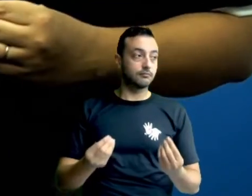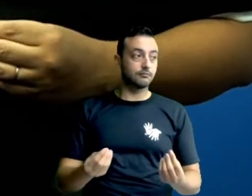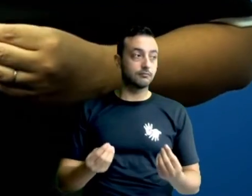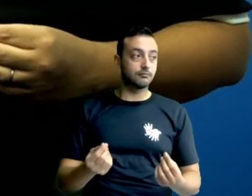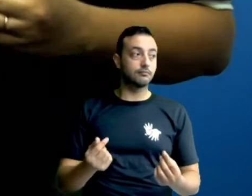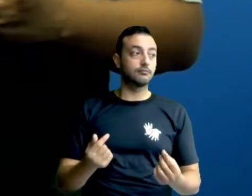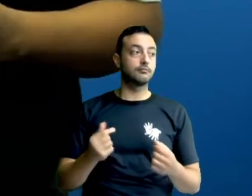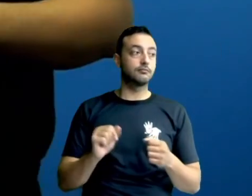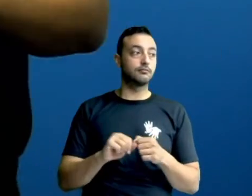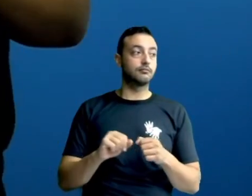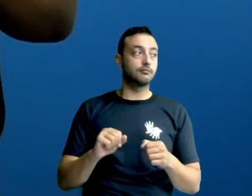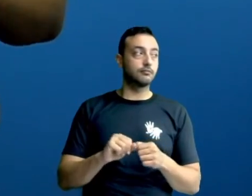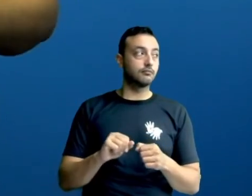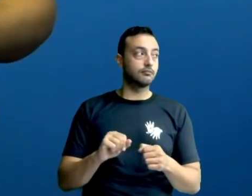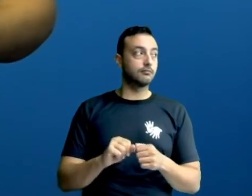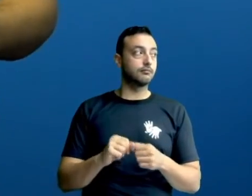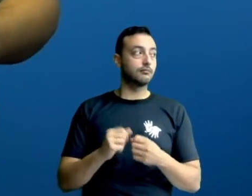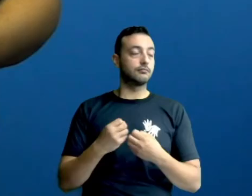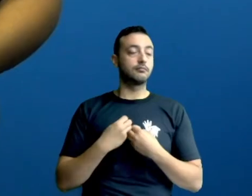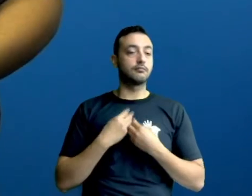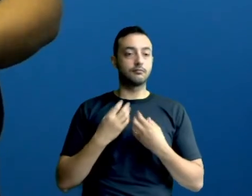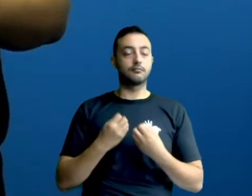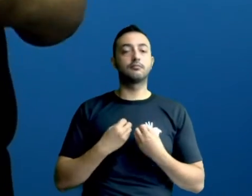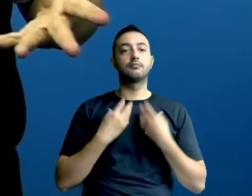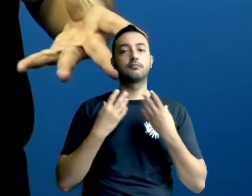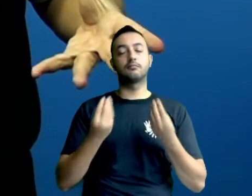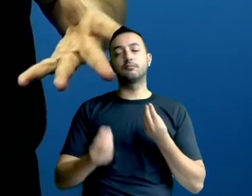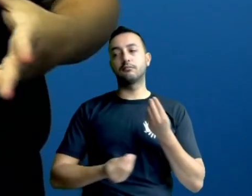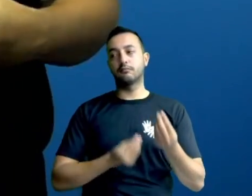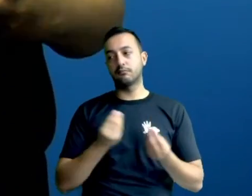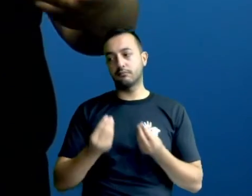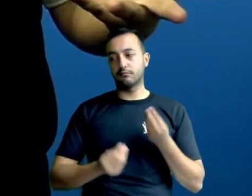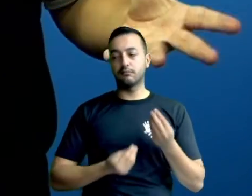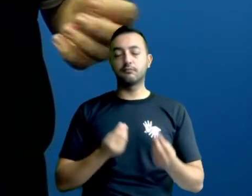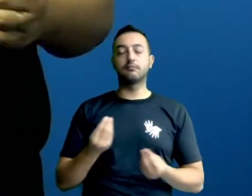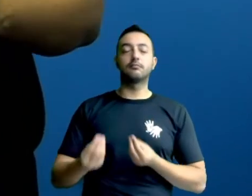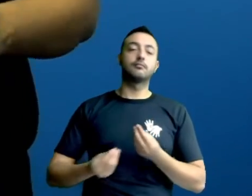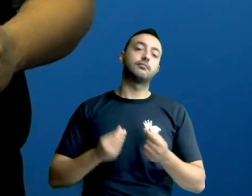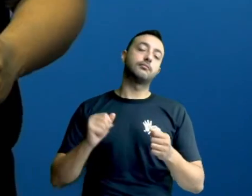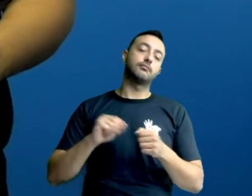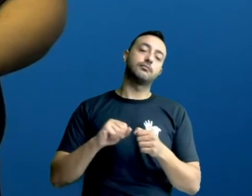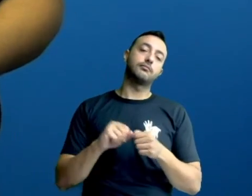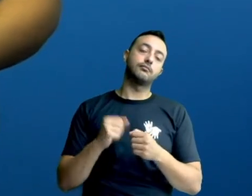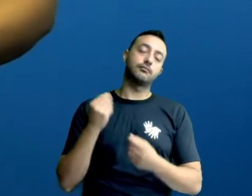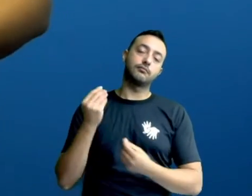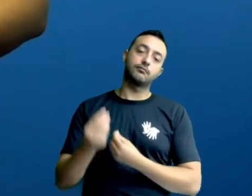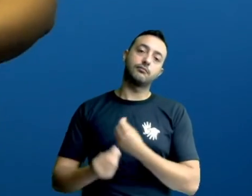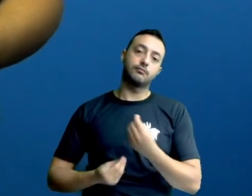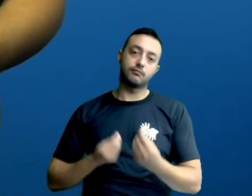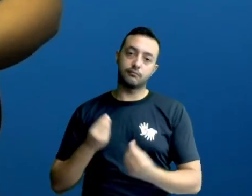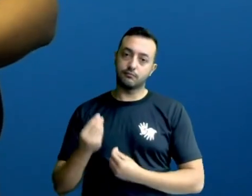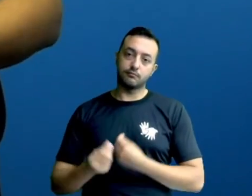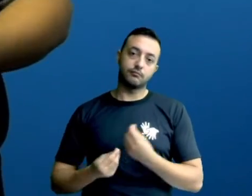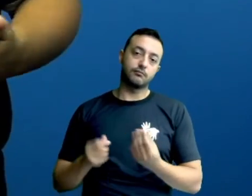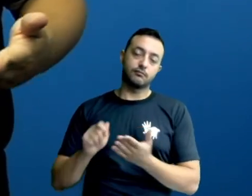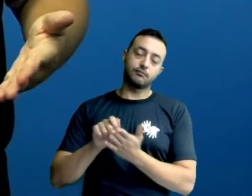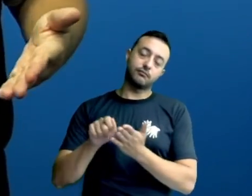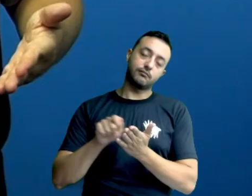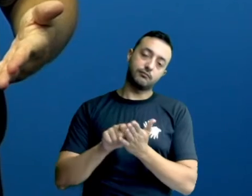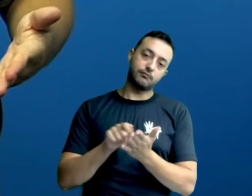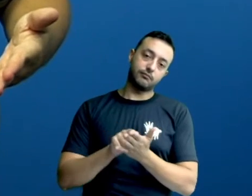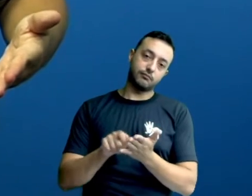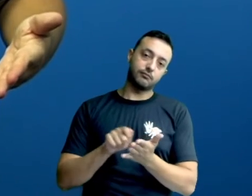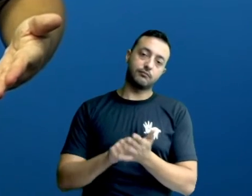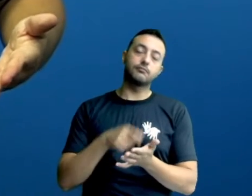vou fazer o poema. De que forma, como é que eu vou conseguir fazer esse poema? Que a partir de hoje eu vou